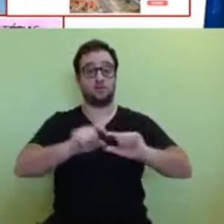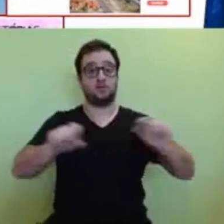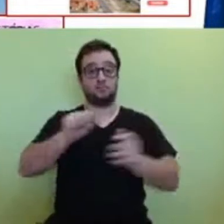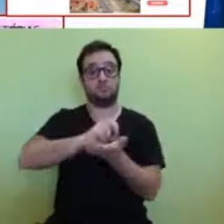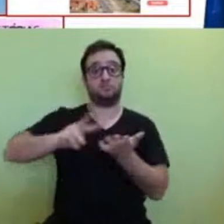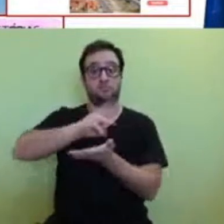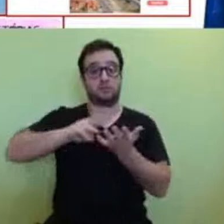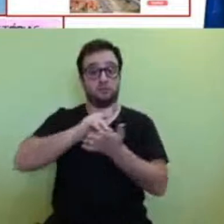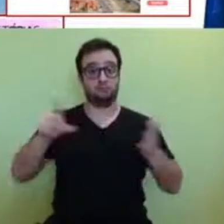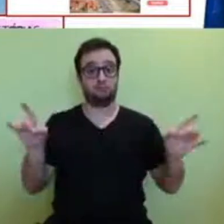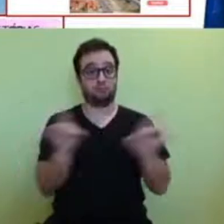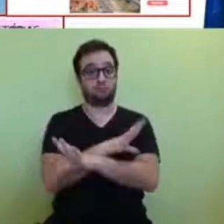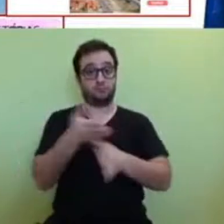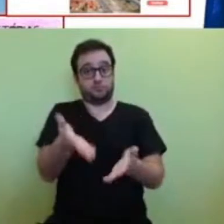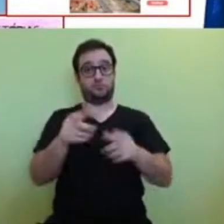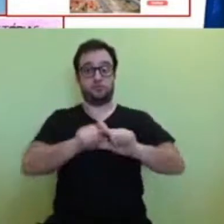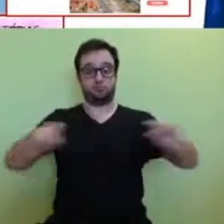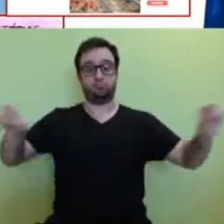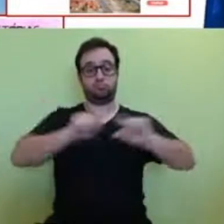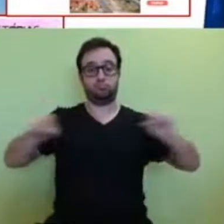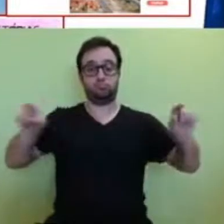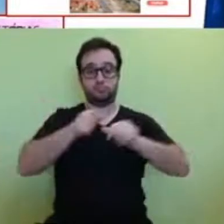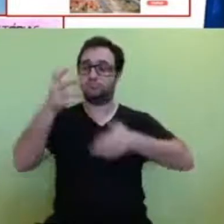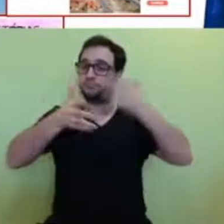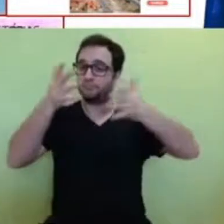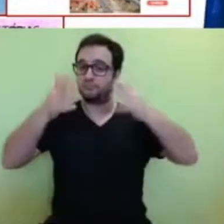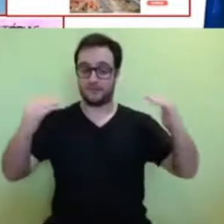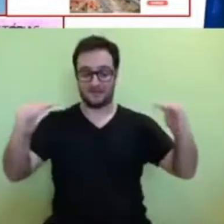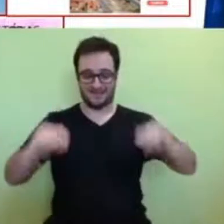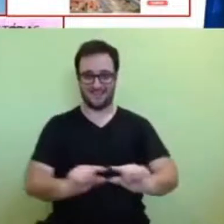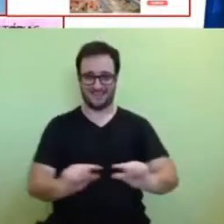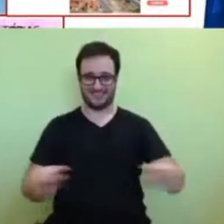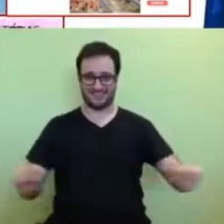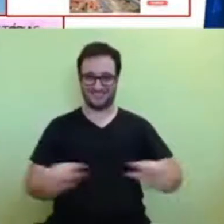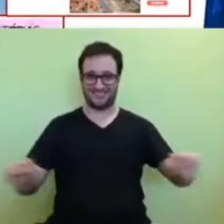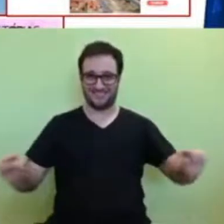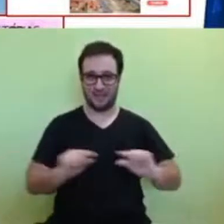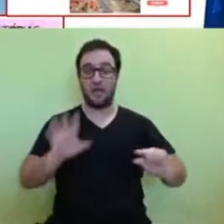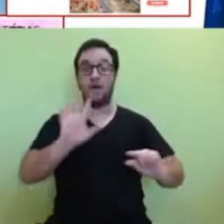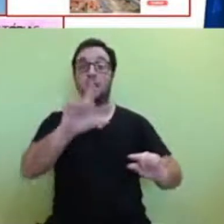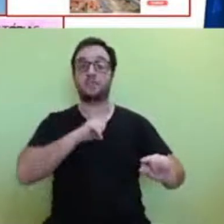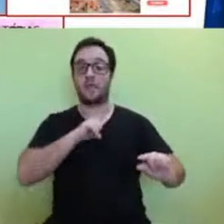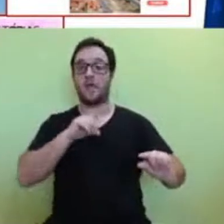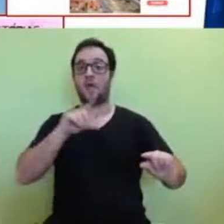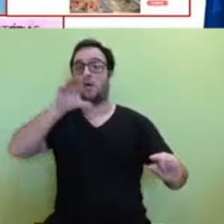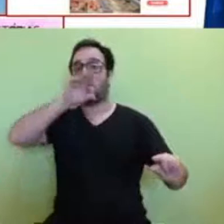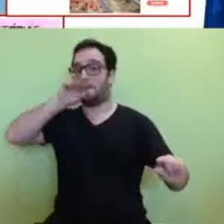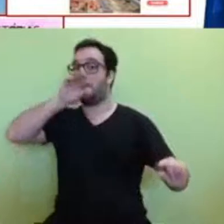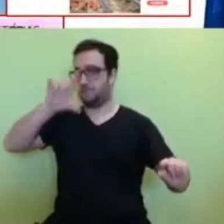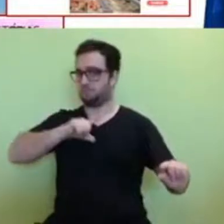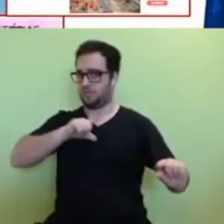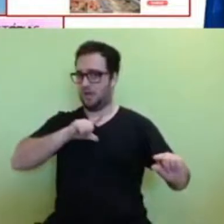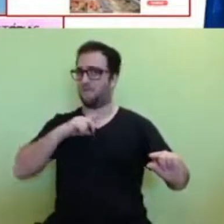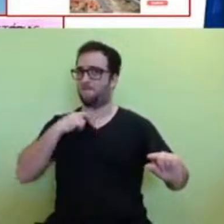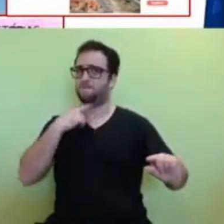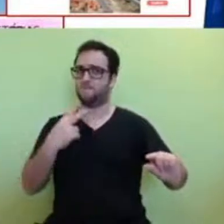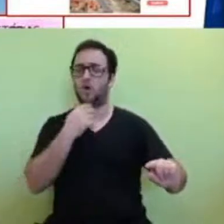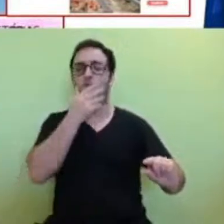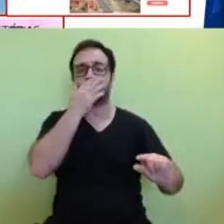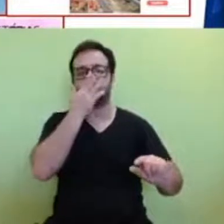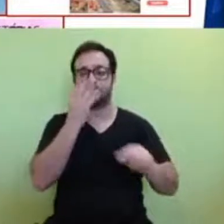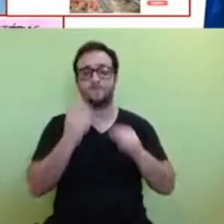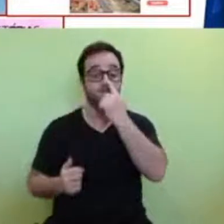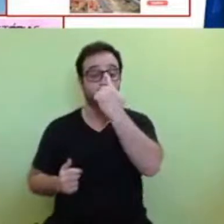sinais. Logo abaixo da dissertação tem a foto de uma placa. Essa placa está aqui num parque daqui da